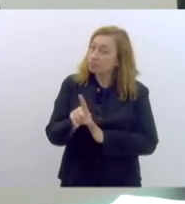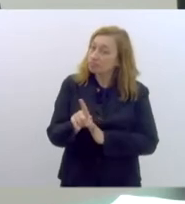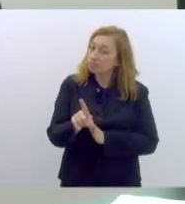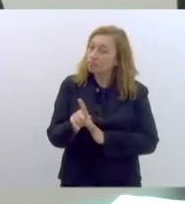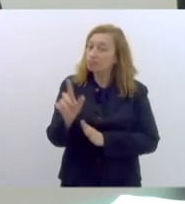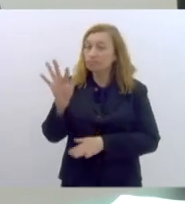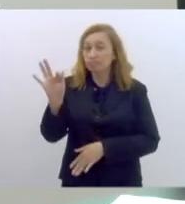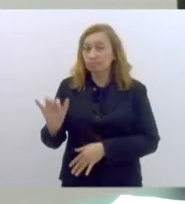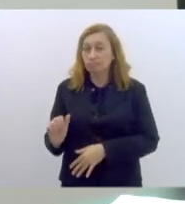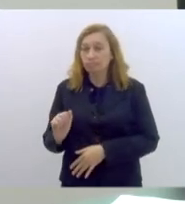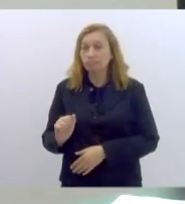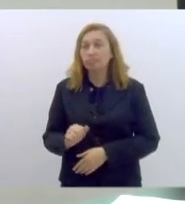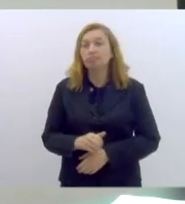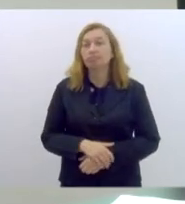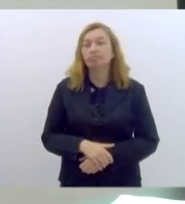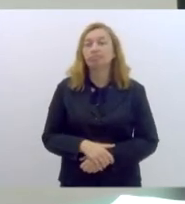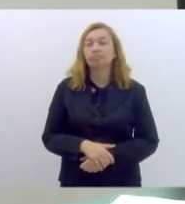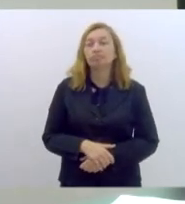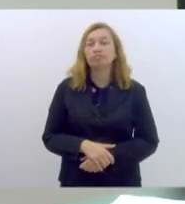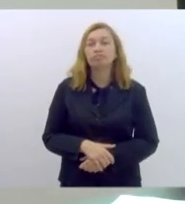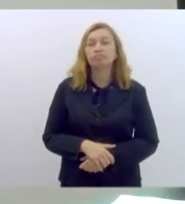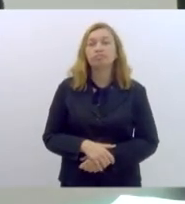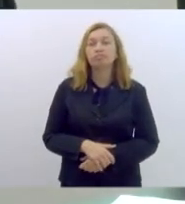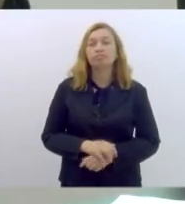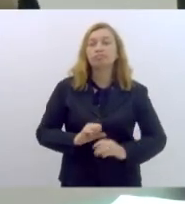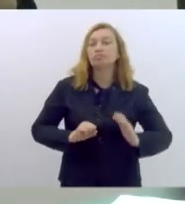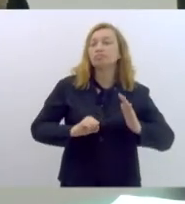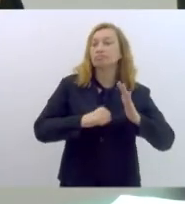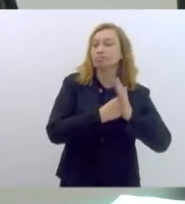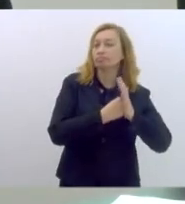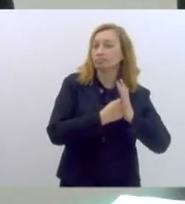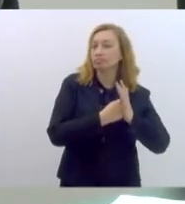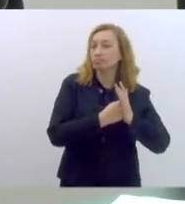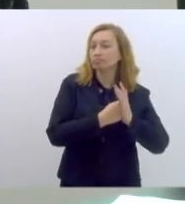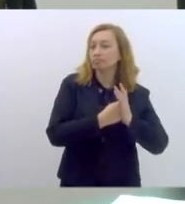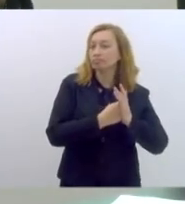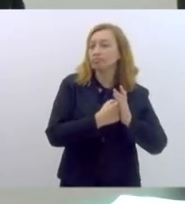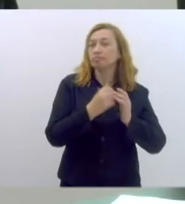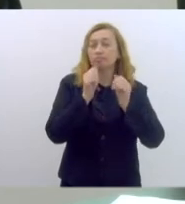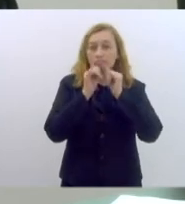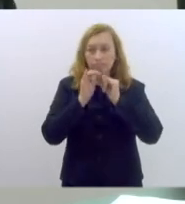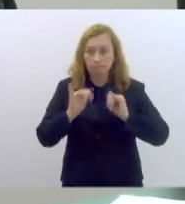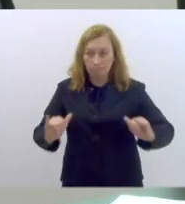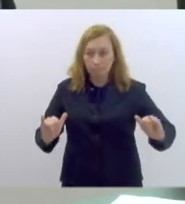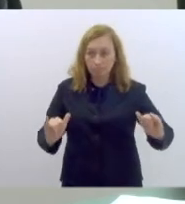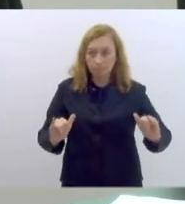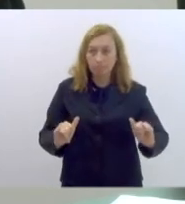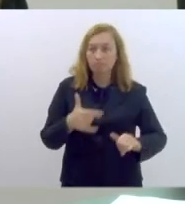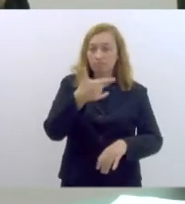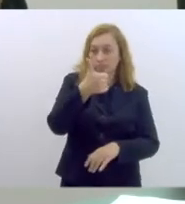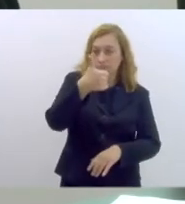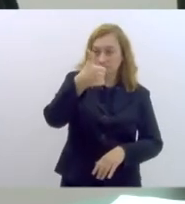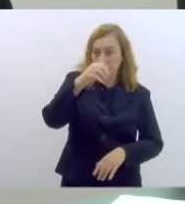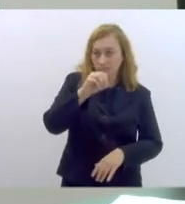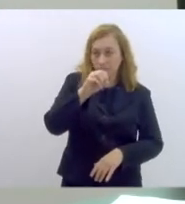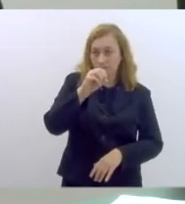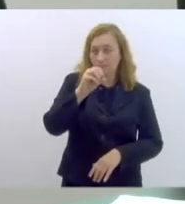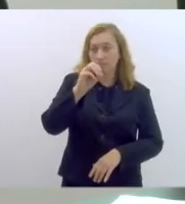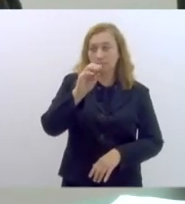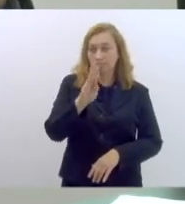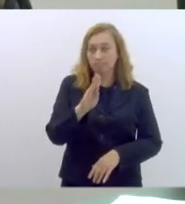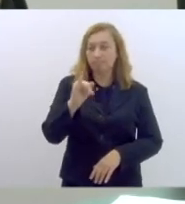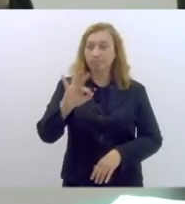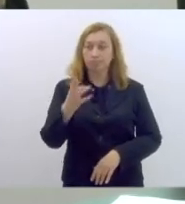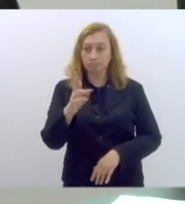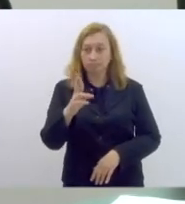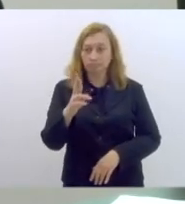fazenda, se esse impacto que está sendo divulgado, que foi de 10 bilhões, né, não